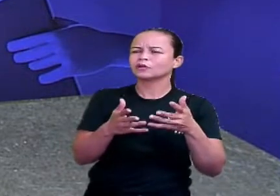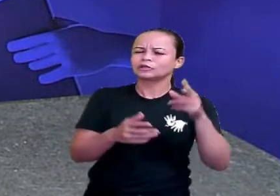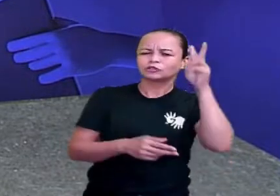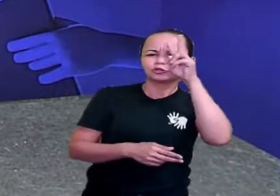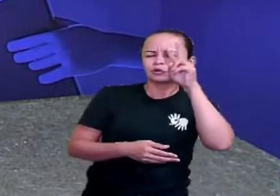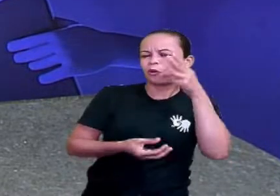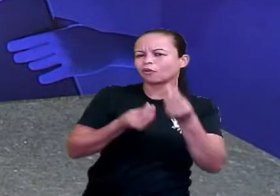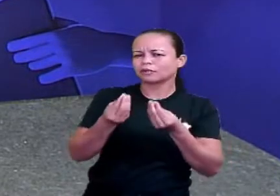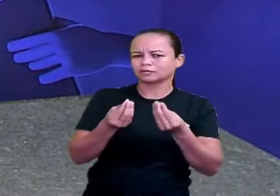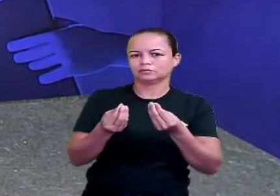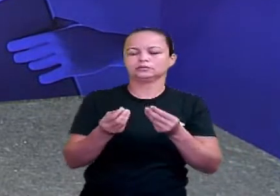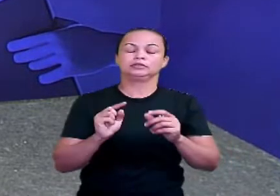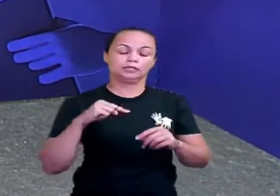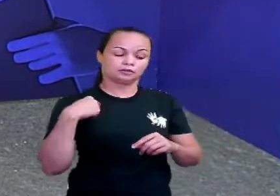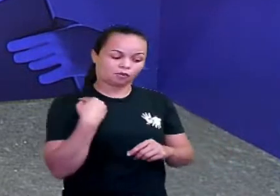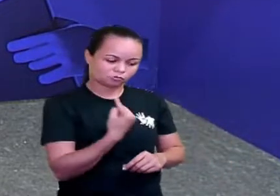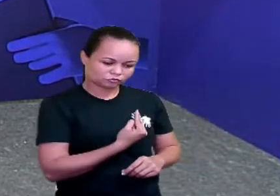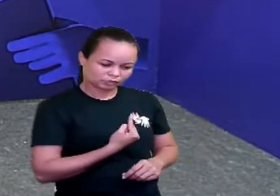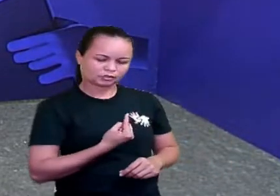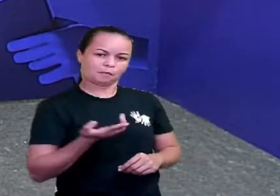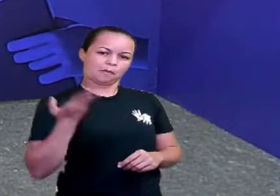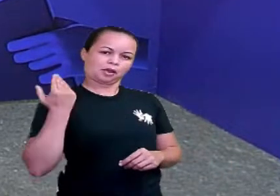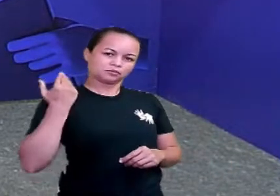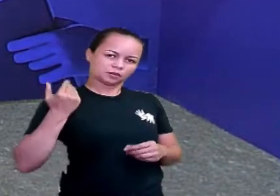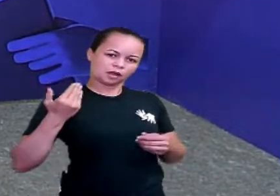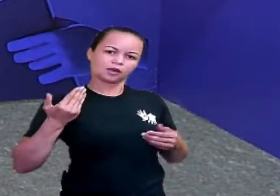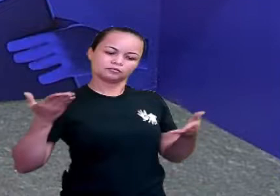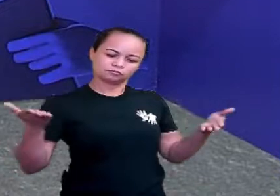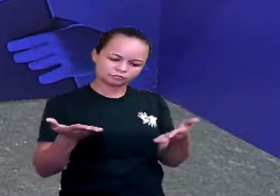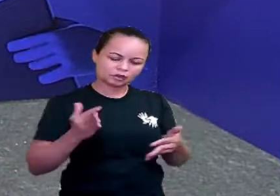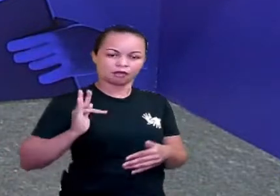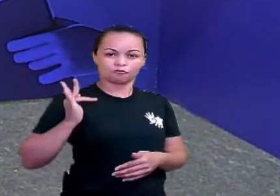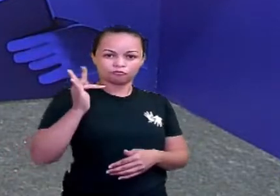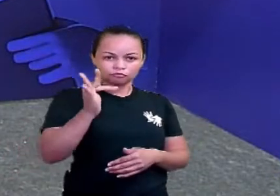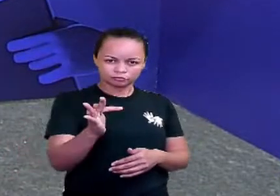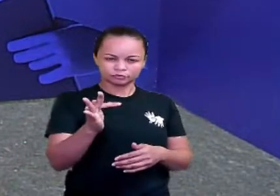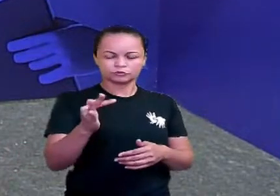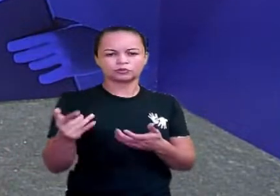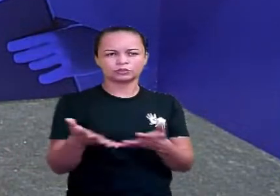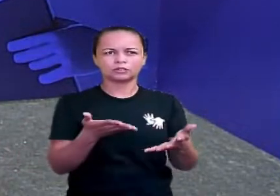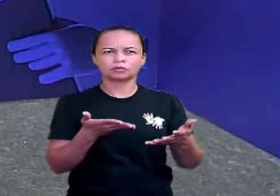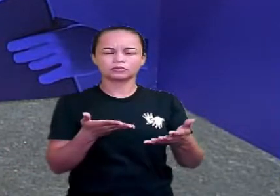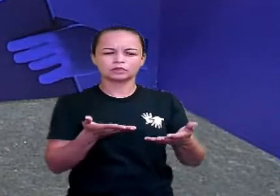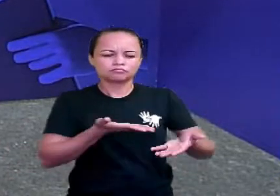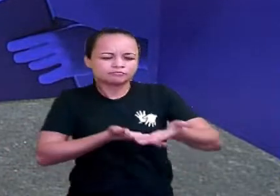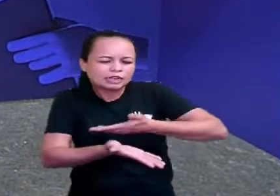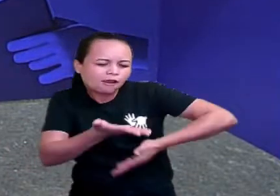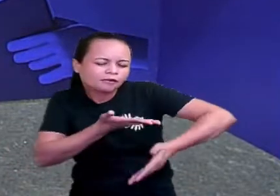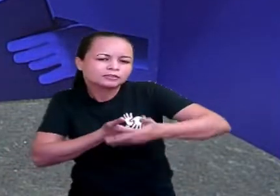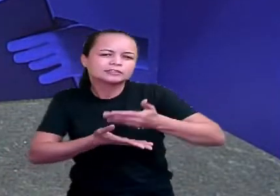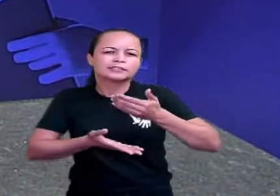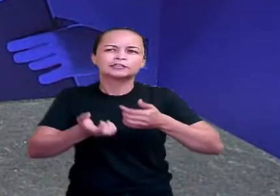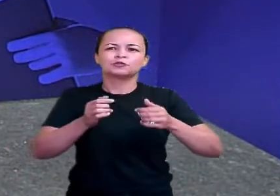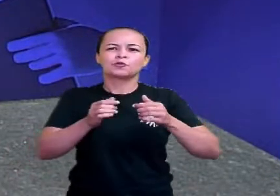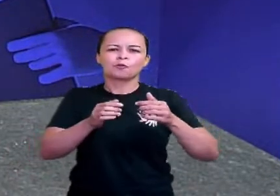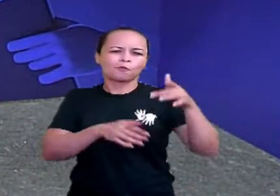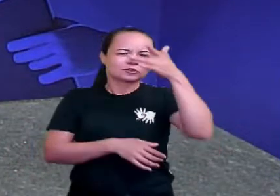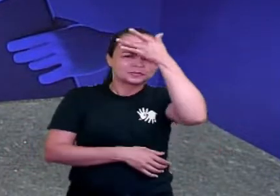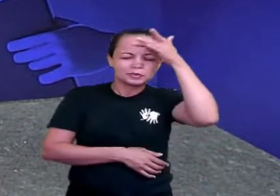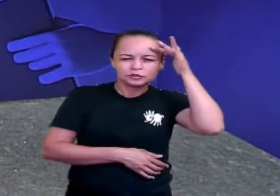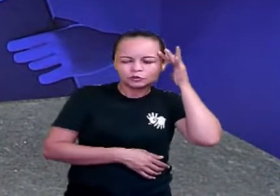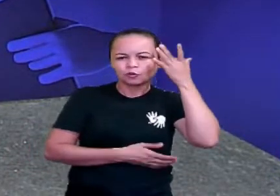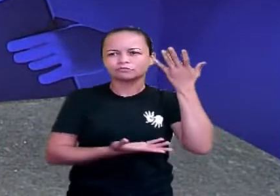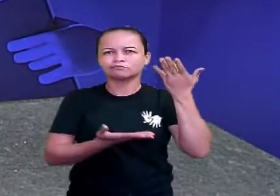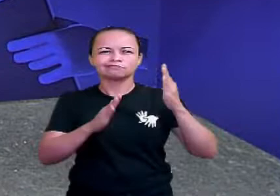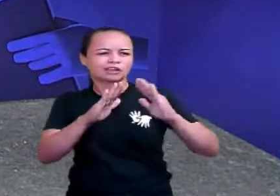presente e futuro. Então, quando a gente está em família, que a gente se relaciona com outras pessoas, quando a gente está na escola, na